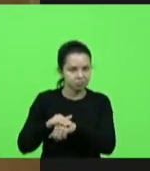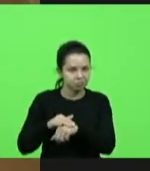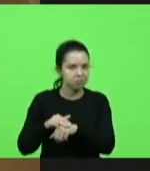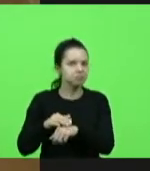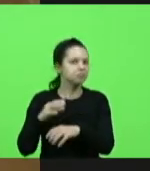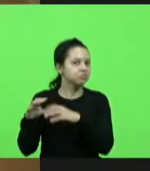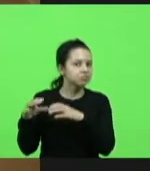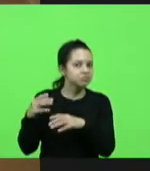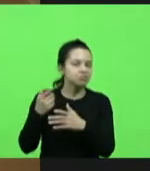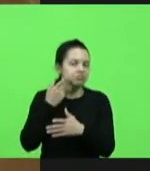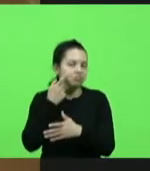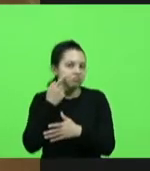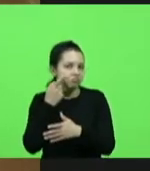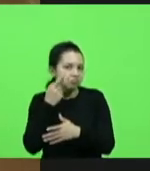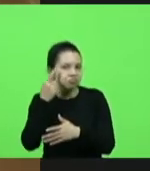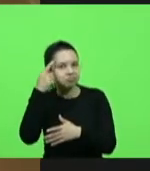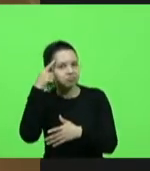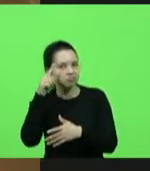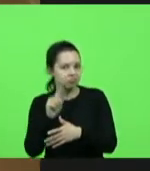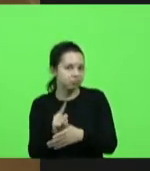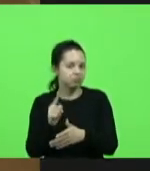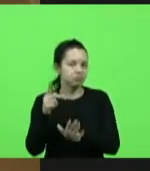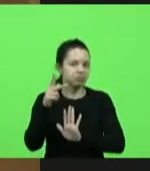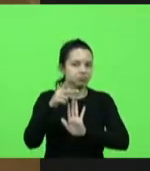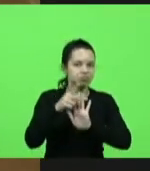está sob relatoria